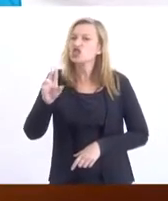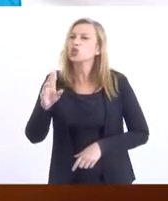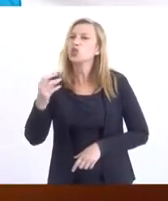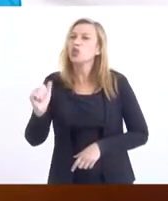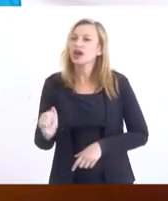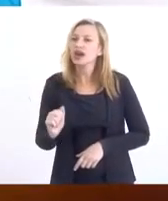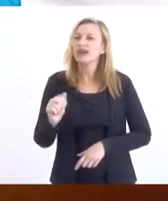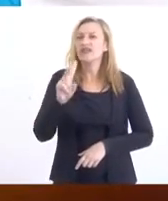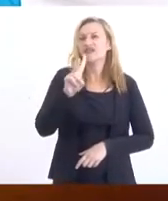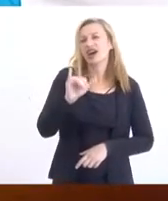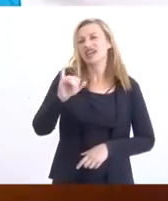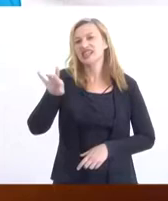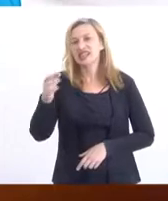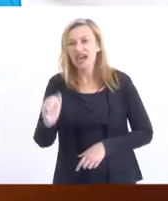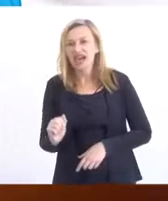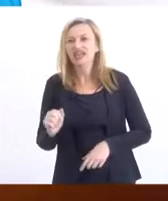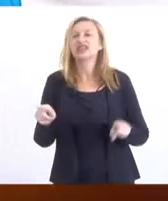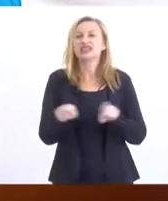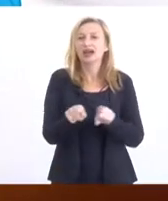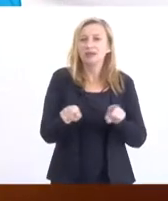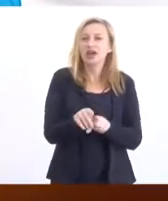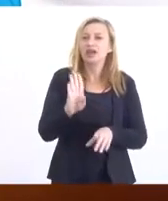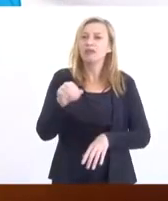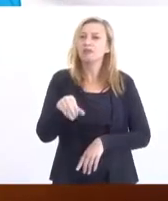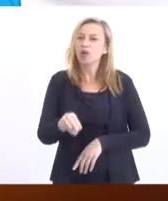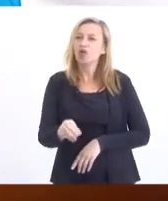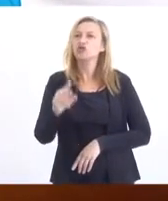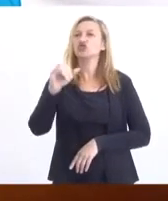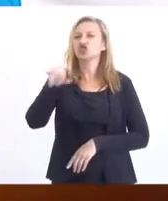Barriçai e Bom Jesus.